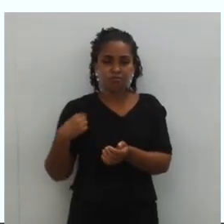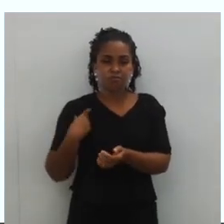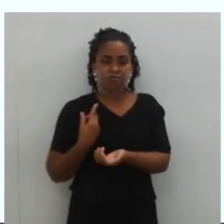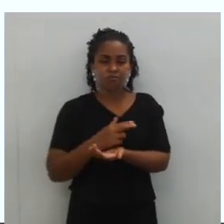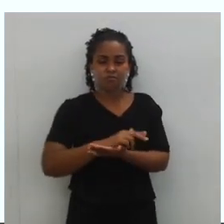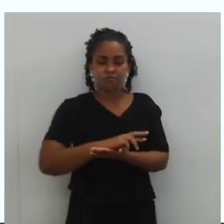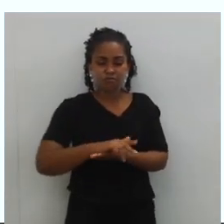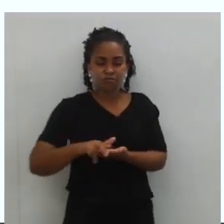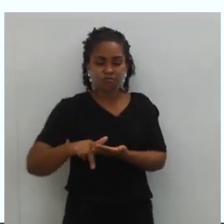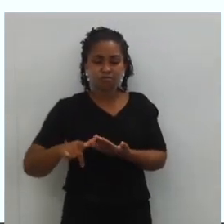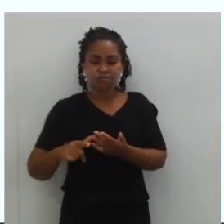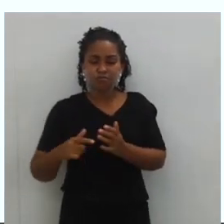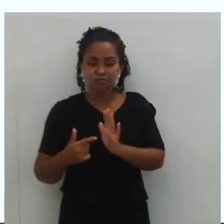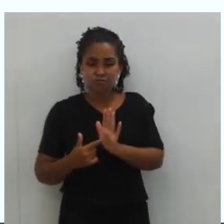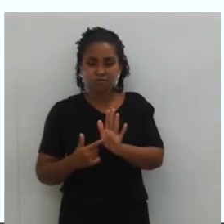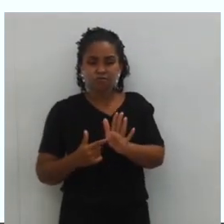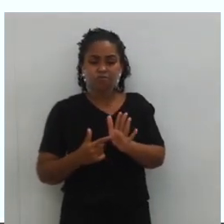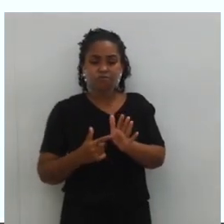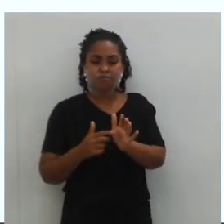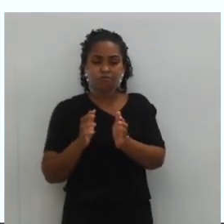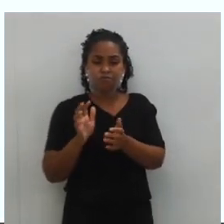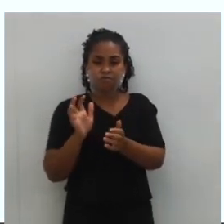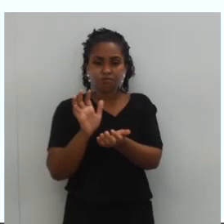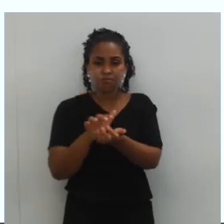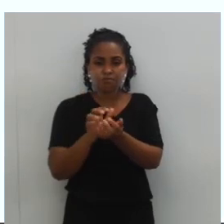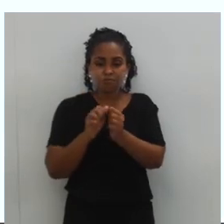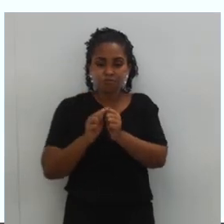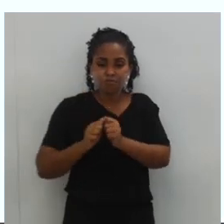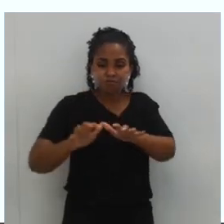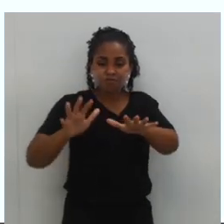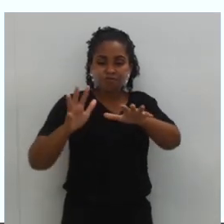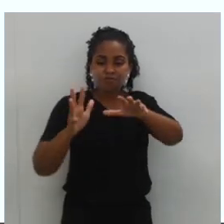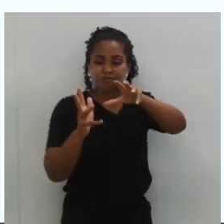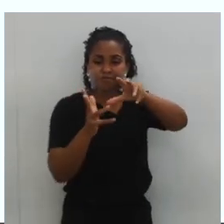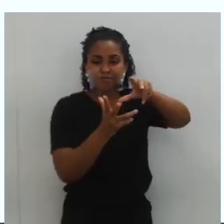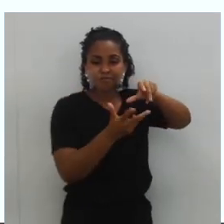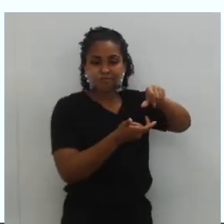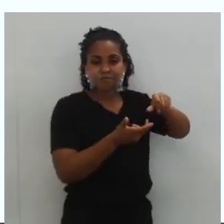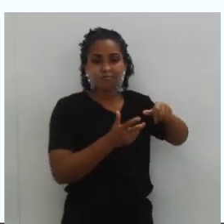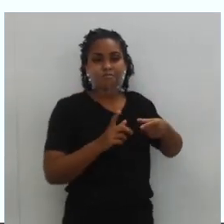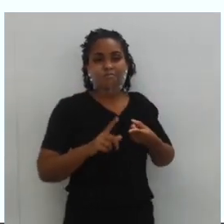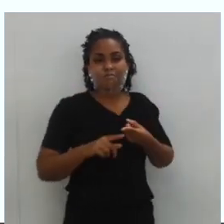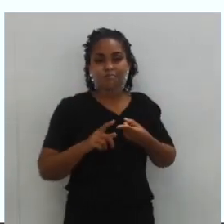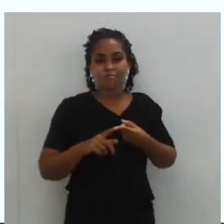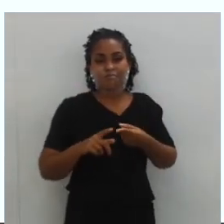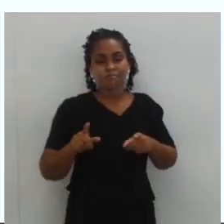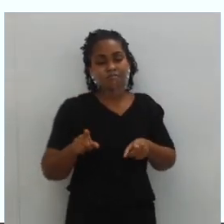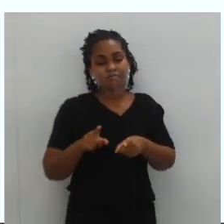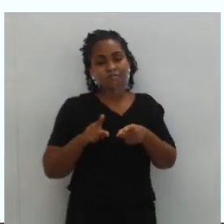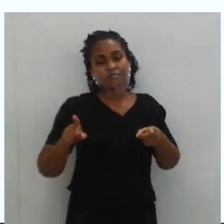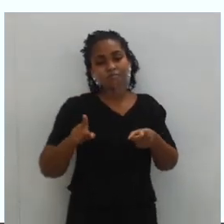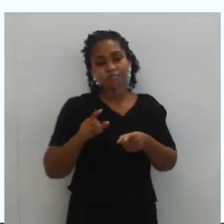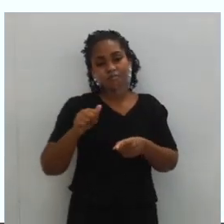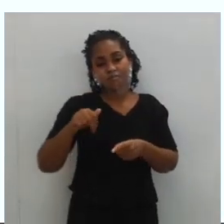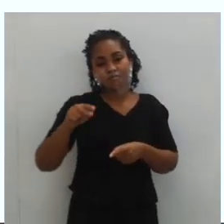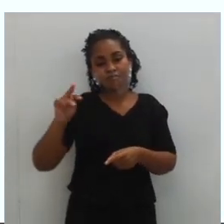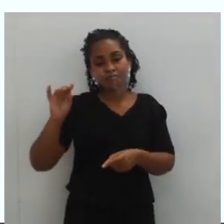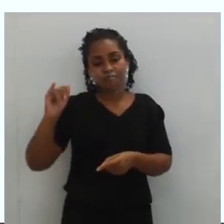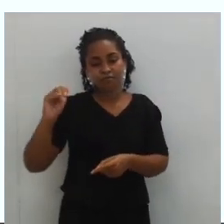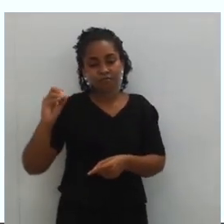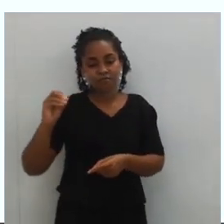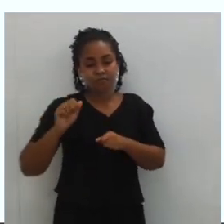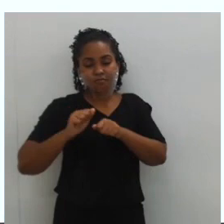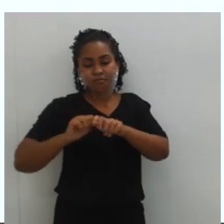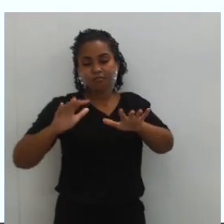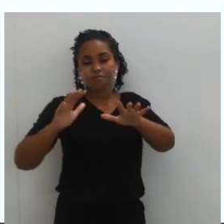cultura, a nossa diversidade, né? Mostrada Pernambuco falando para o mundo, né? Como já tem a música de Antônio Carlos Nóbrega, Pernambuco falando